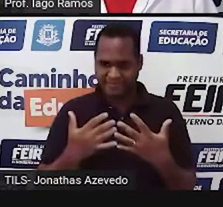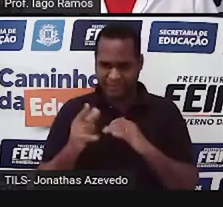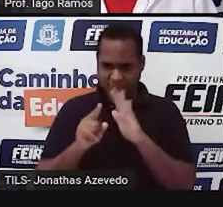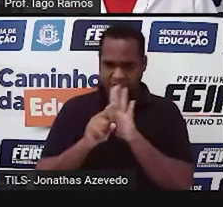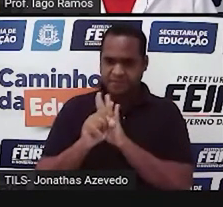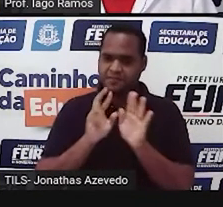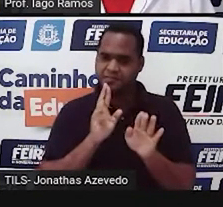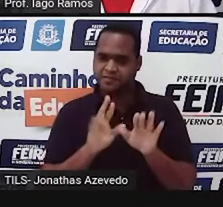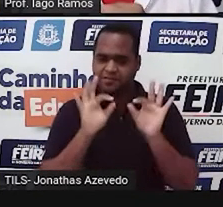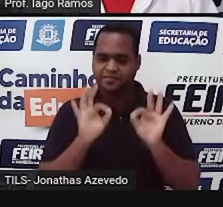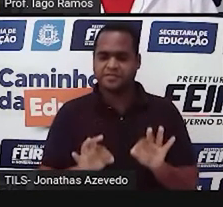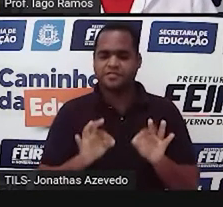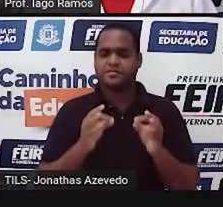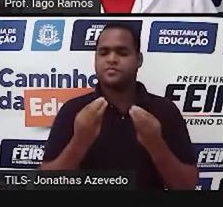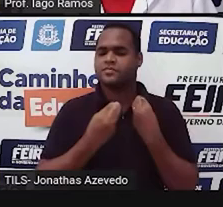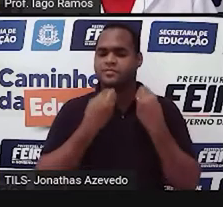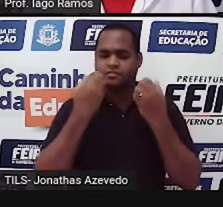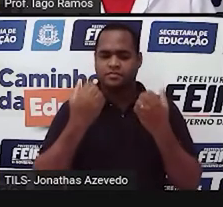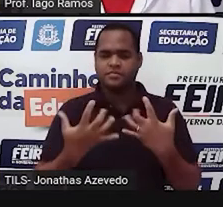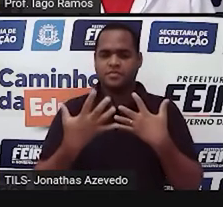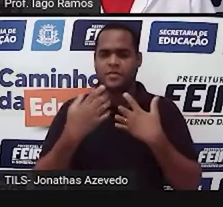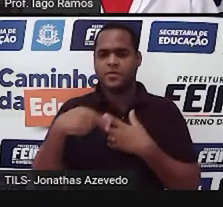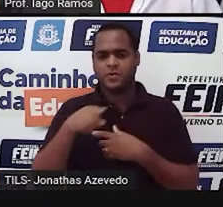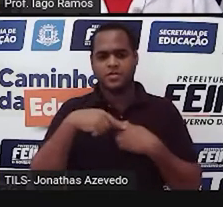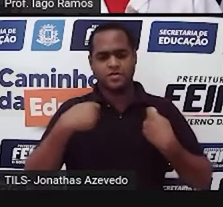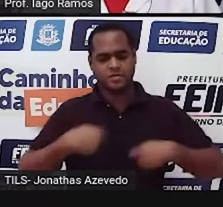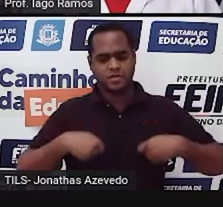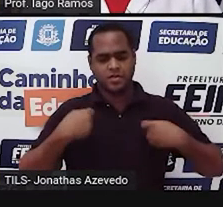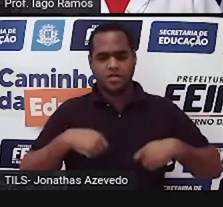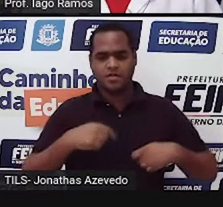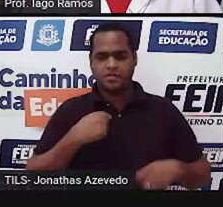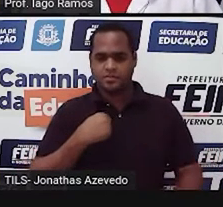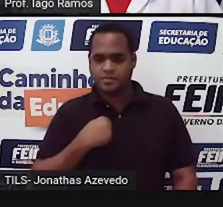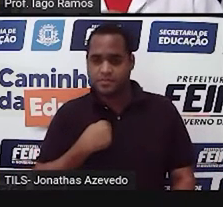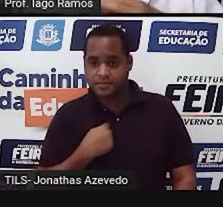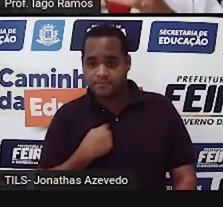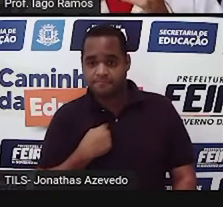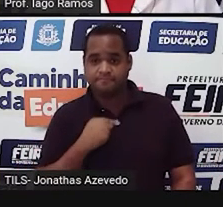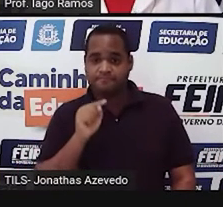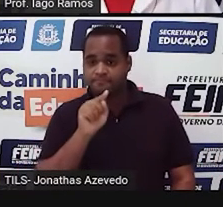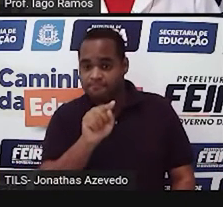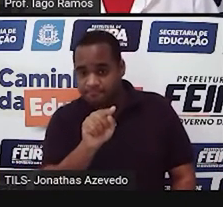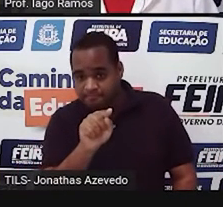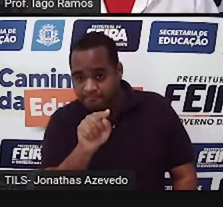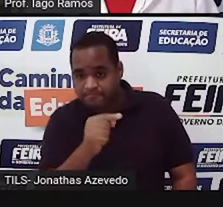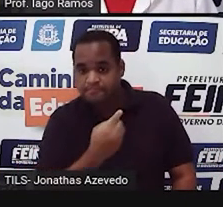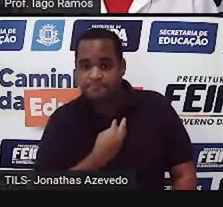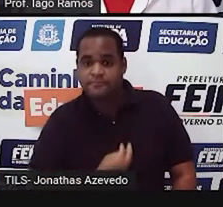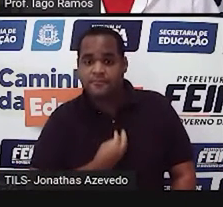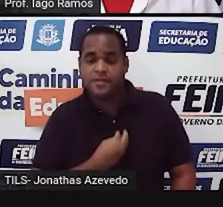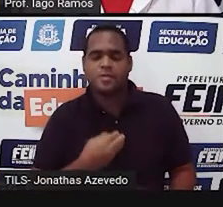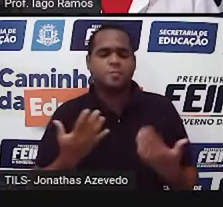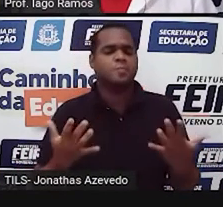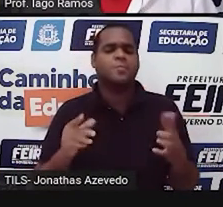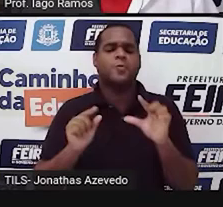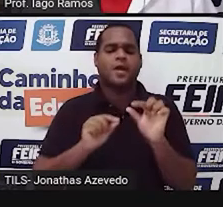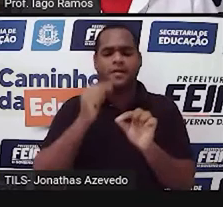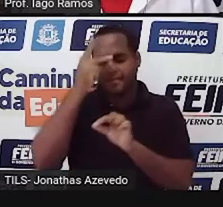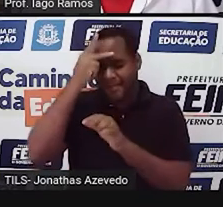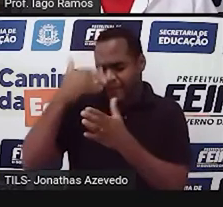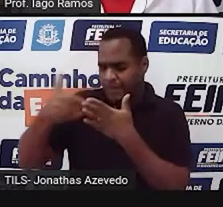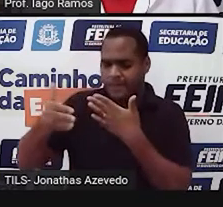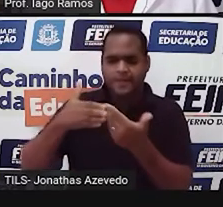seguinte ó Porque precisamos deles tá eu né você aí do outro lado qualquer